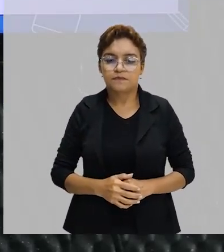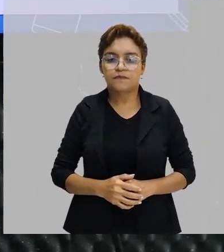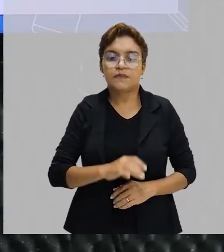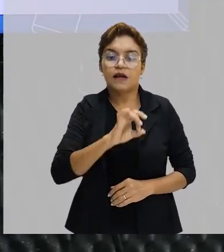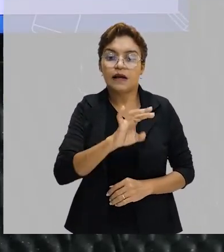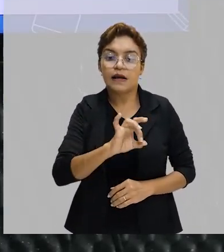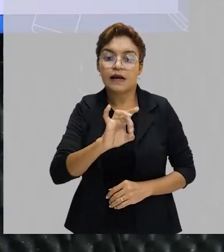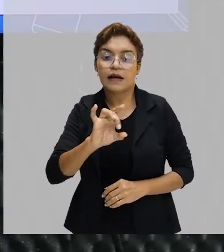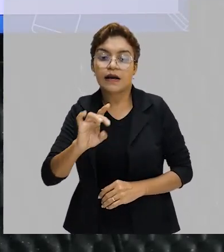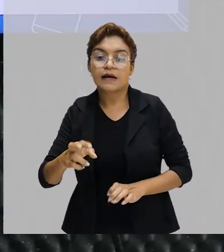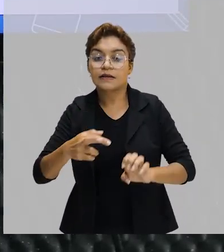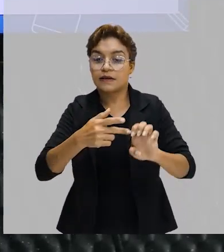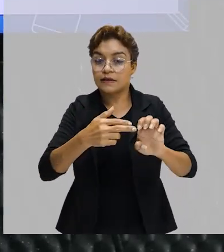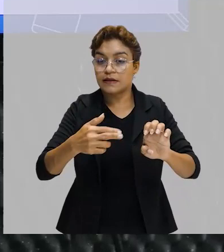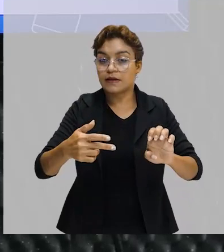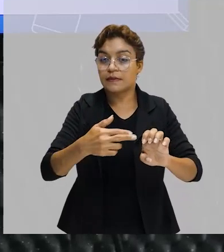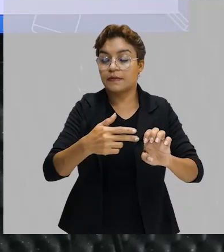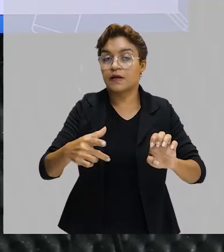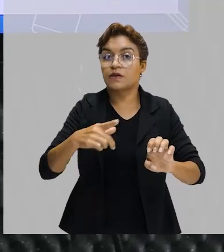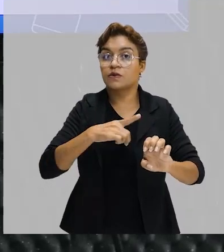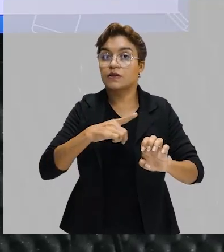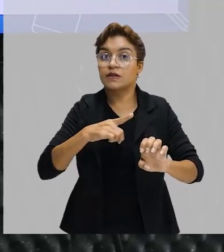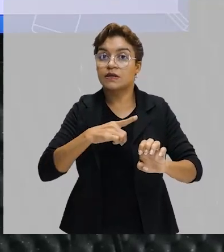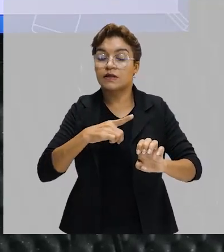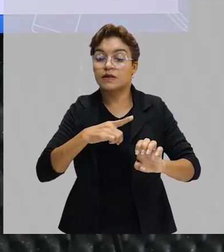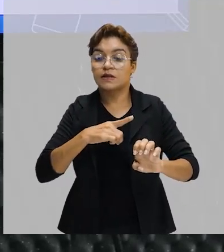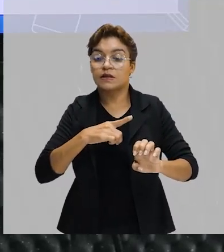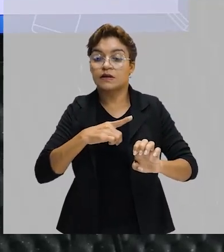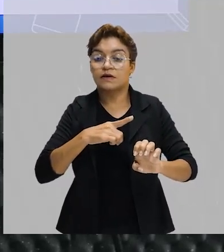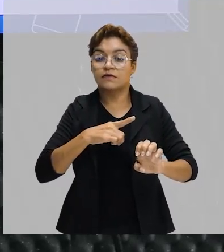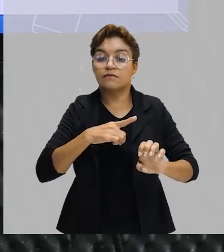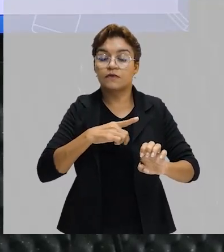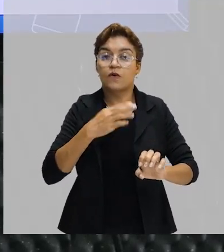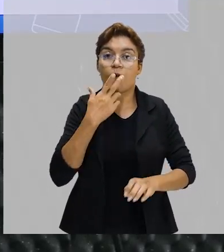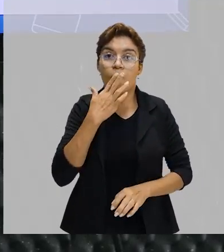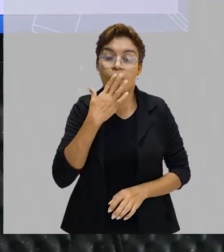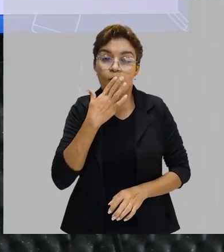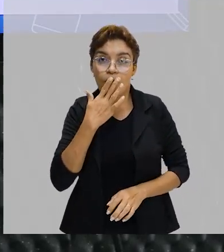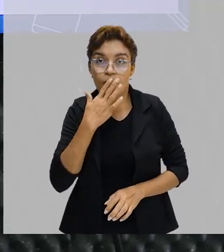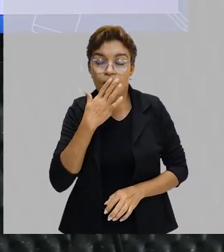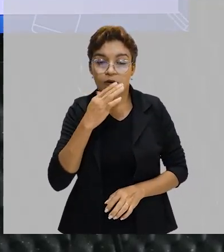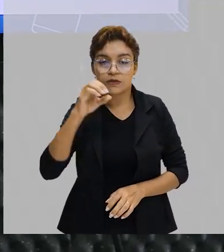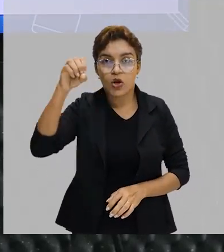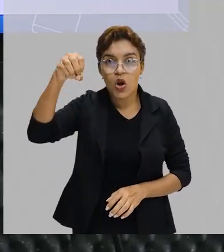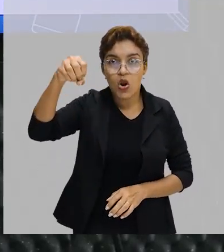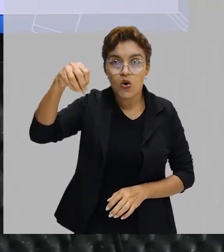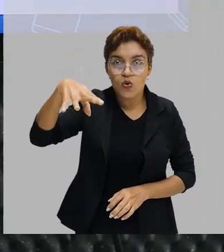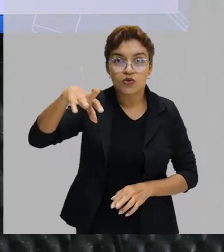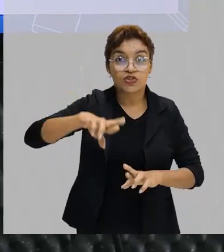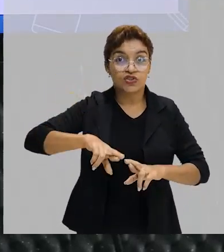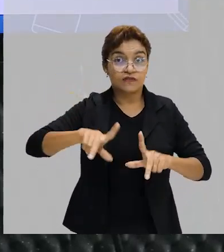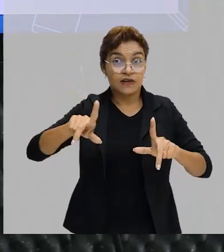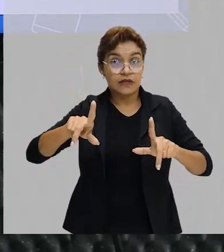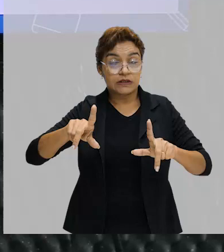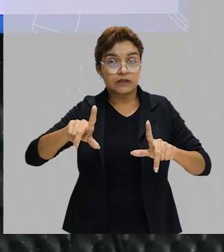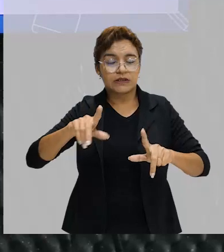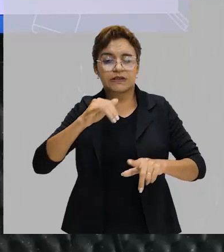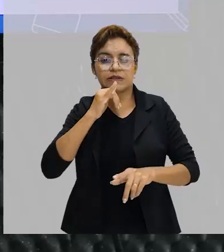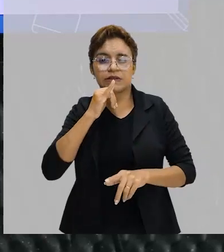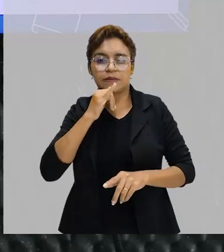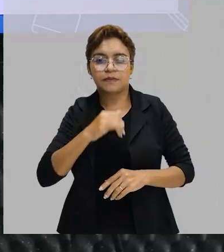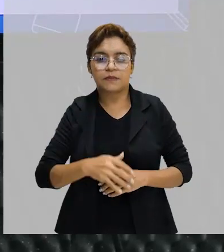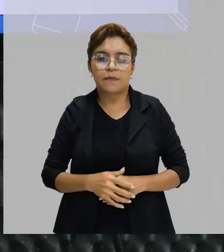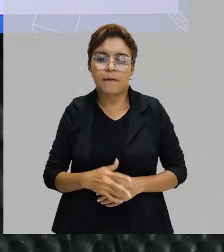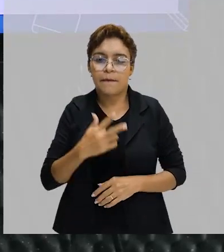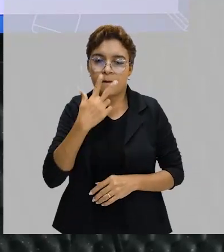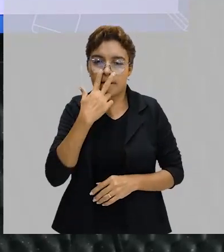cada elemento serve para identificá-lo, pois apresenta raias diferentes. É como se fosse uma